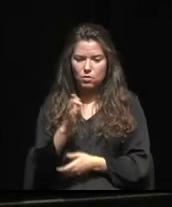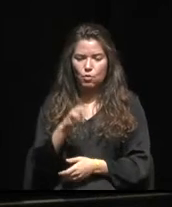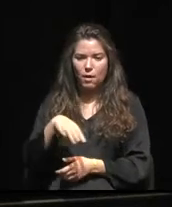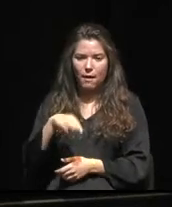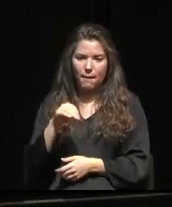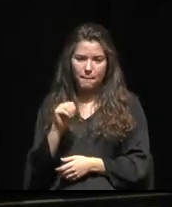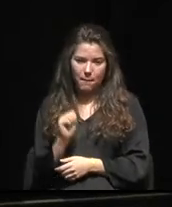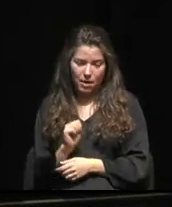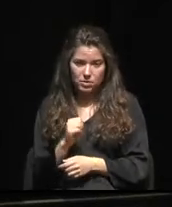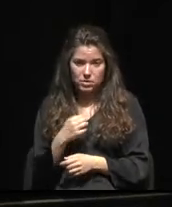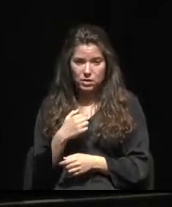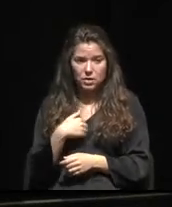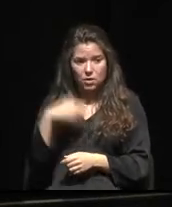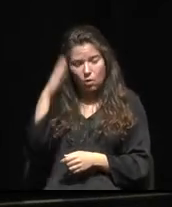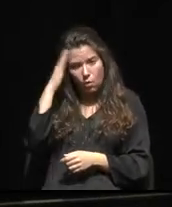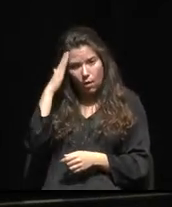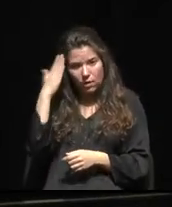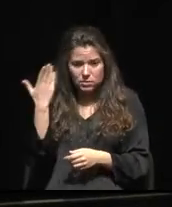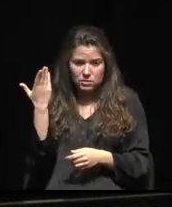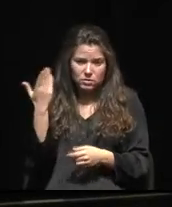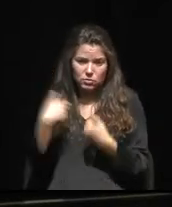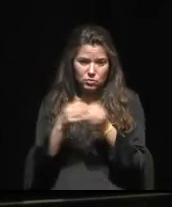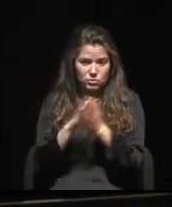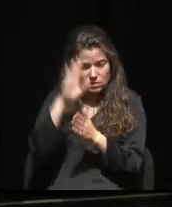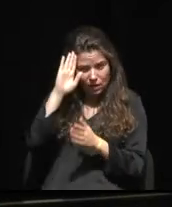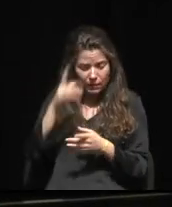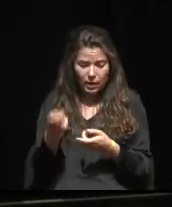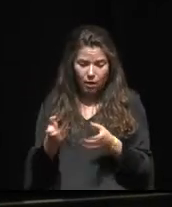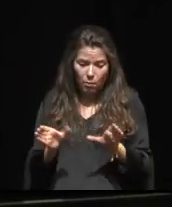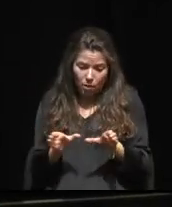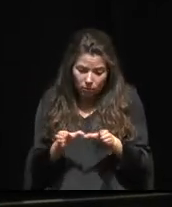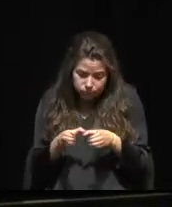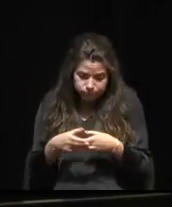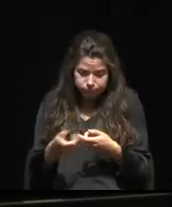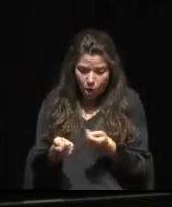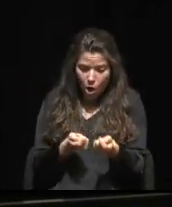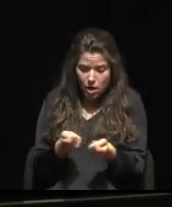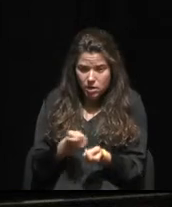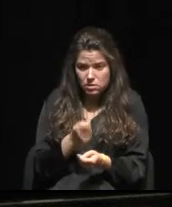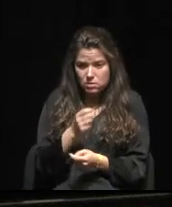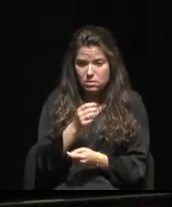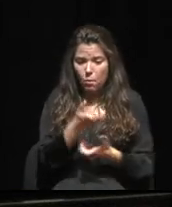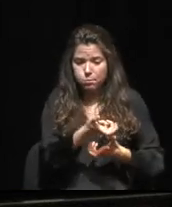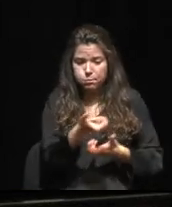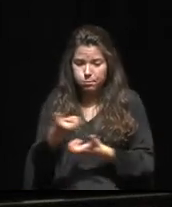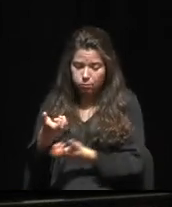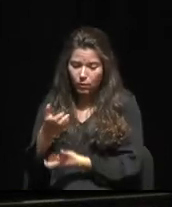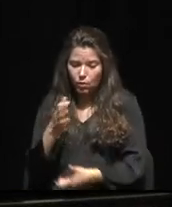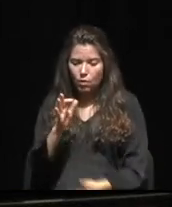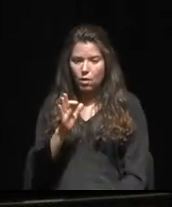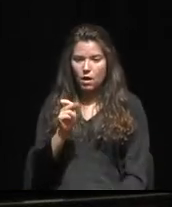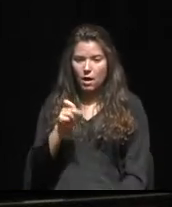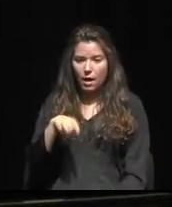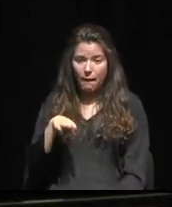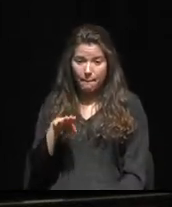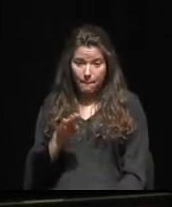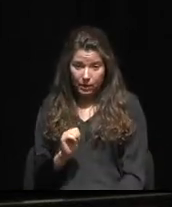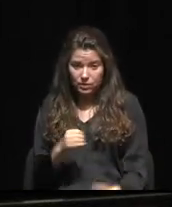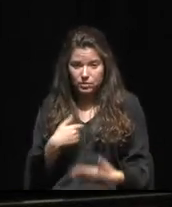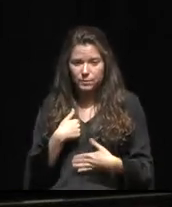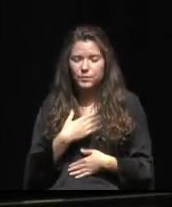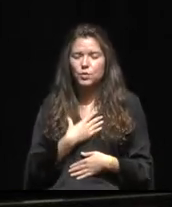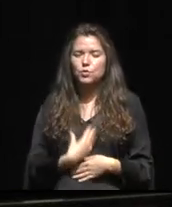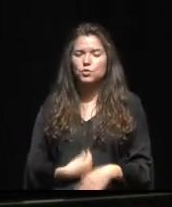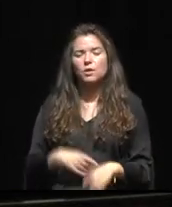duvida que de facto se trata de uma organização terrorista esta do am Ora bem eu eu